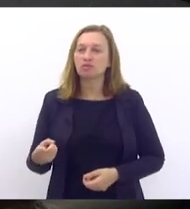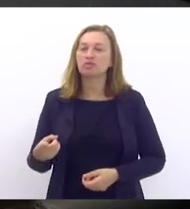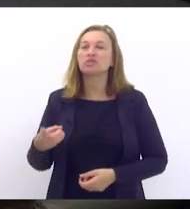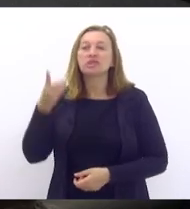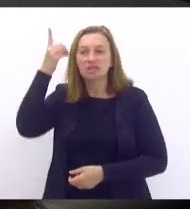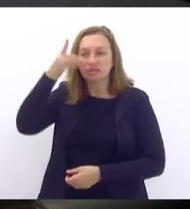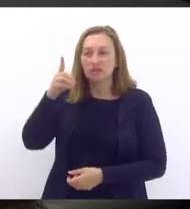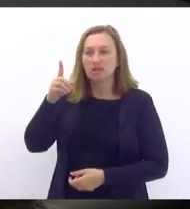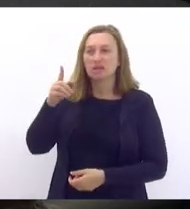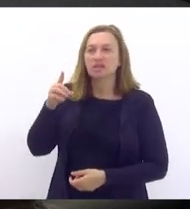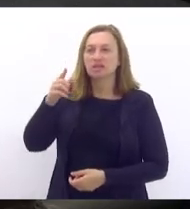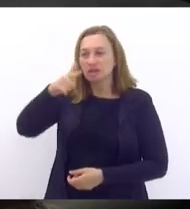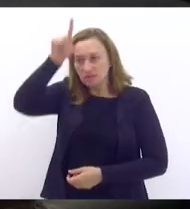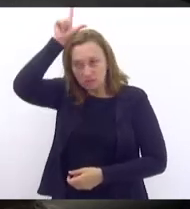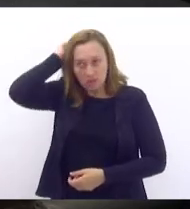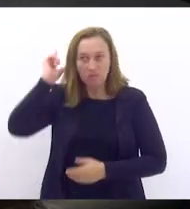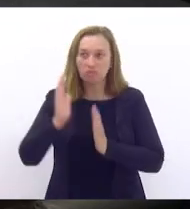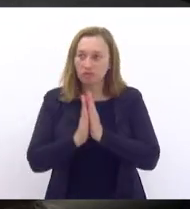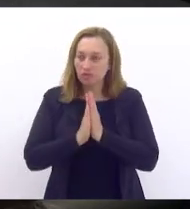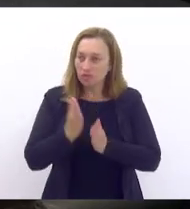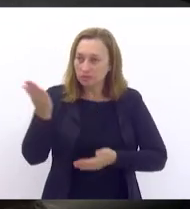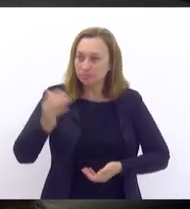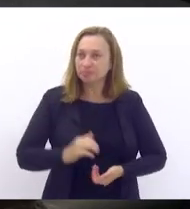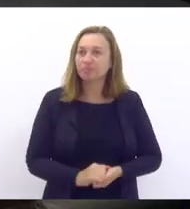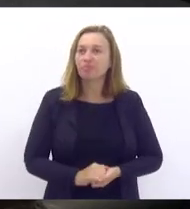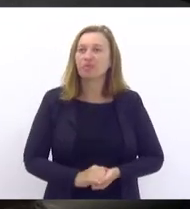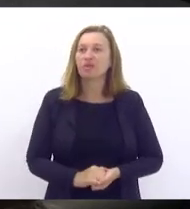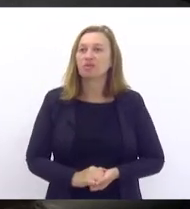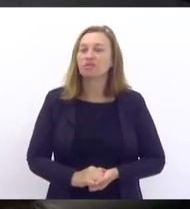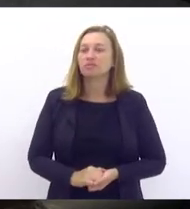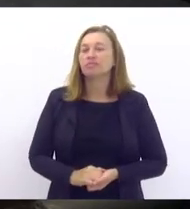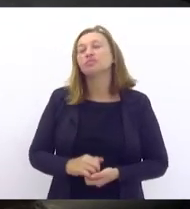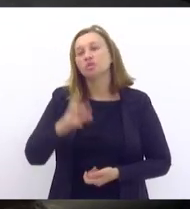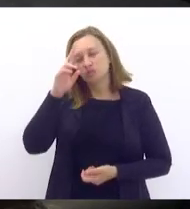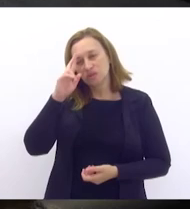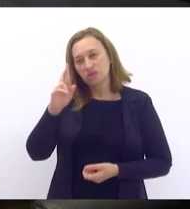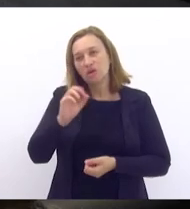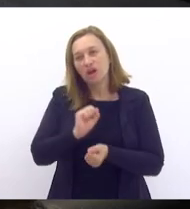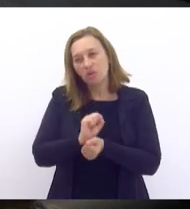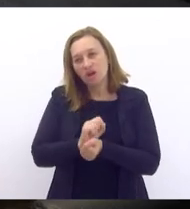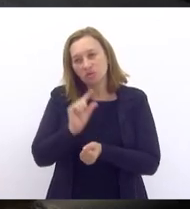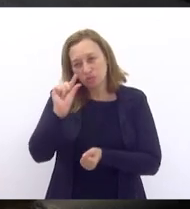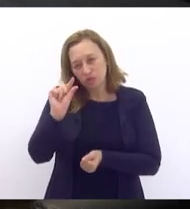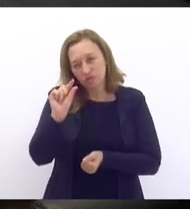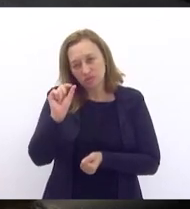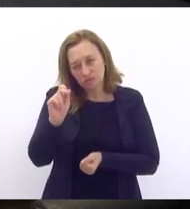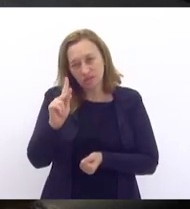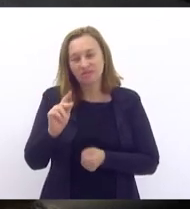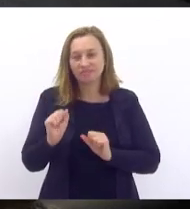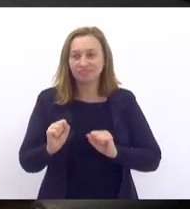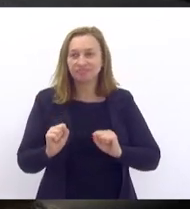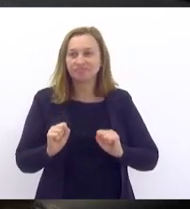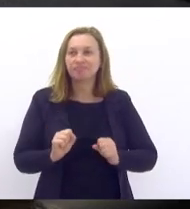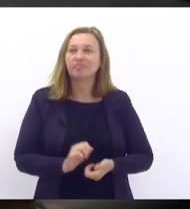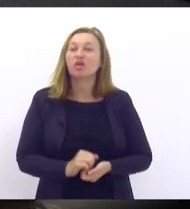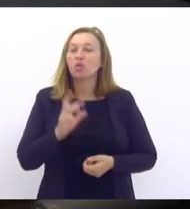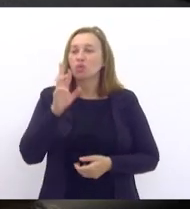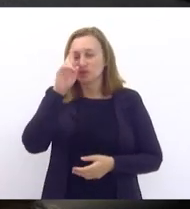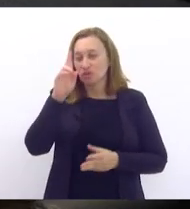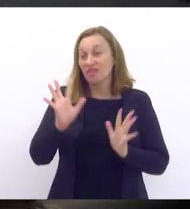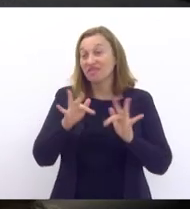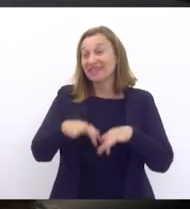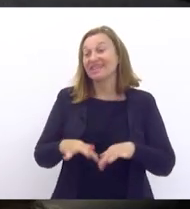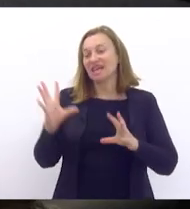inscrito, deputado Luiz Paulo, por favor, Tânia. O senhor, como autor, fica após o Serafim, pode ser? Pode ser. O senhor que vai fechar